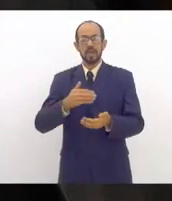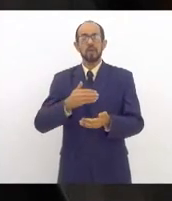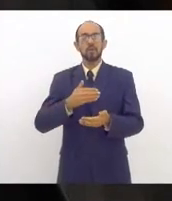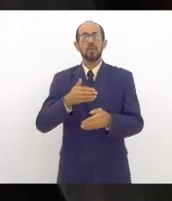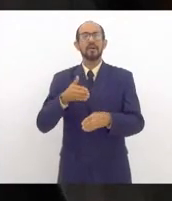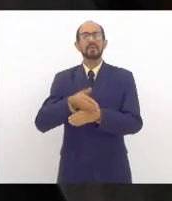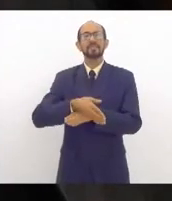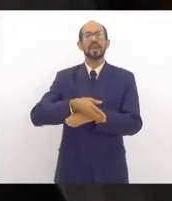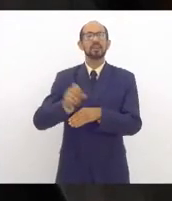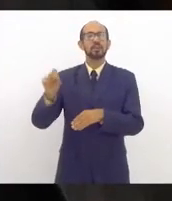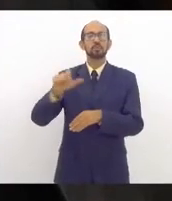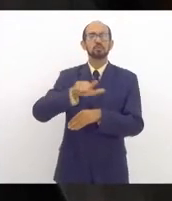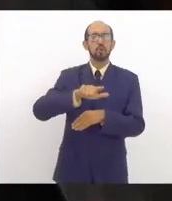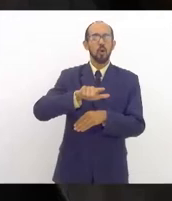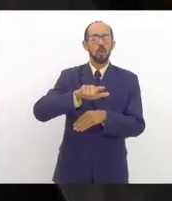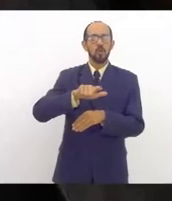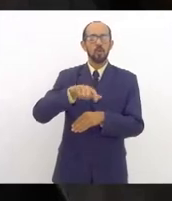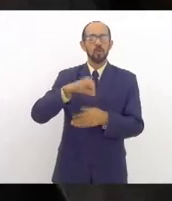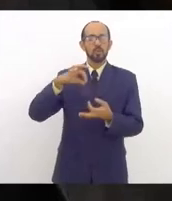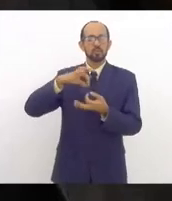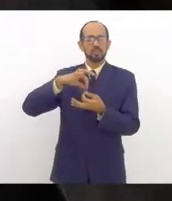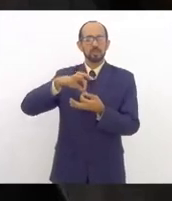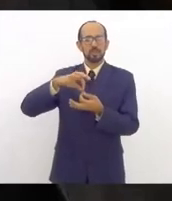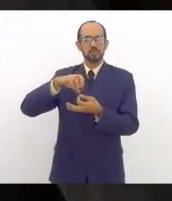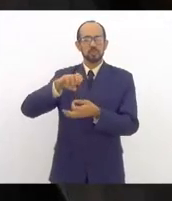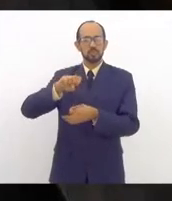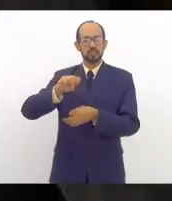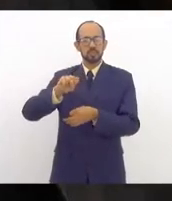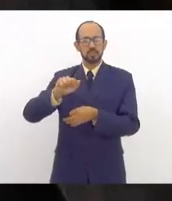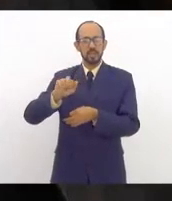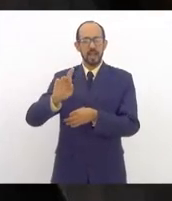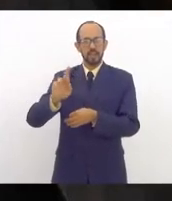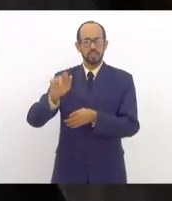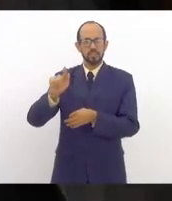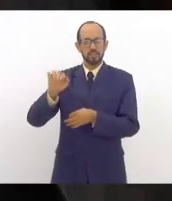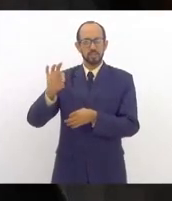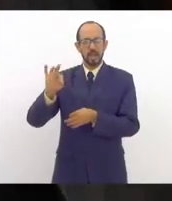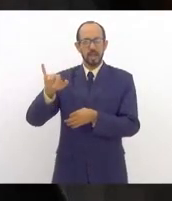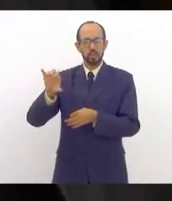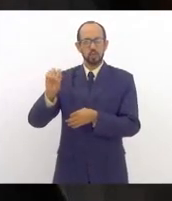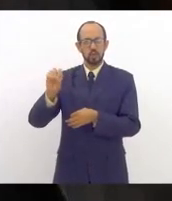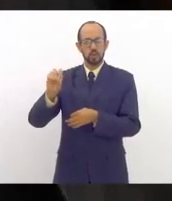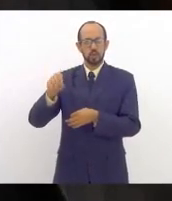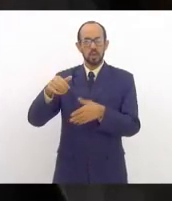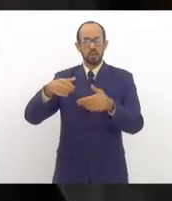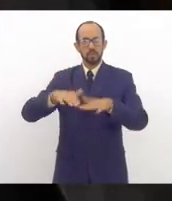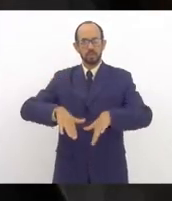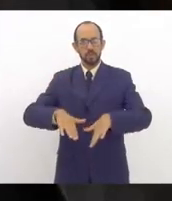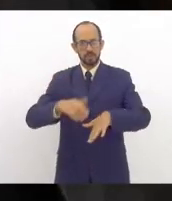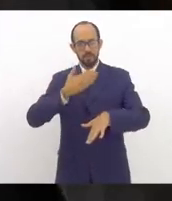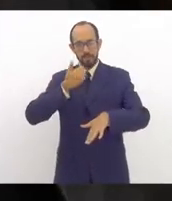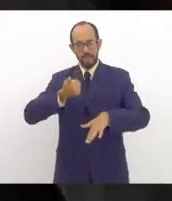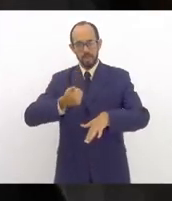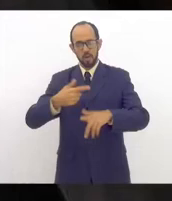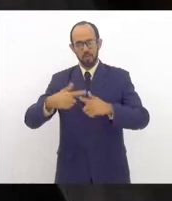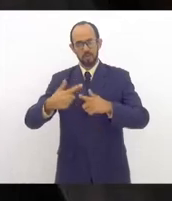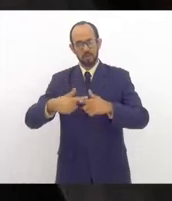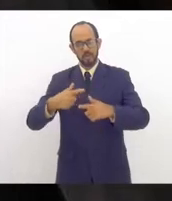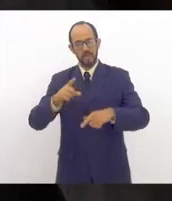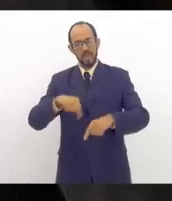sagitário Deputado Lucinha melhore porque afinal de conta Sagitário é um signo de